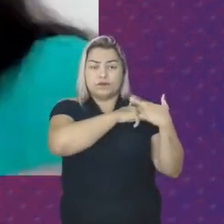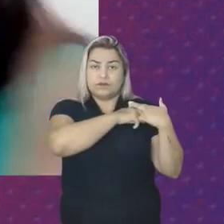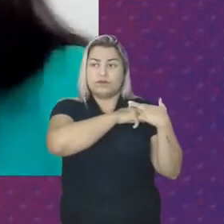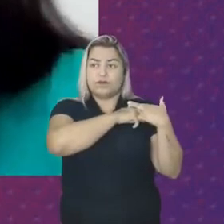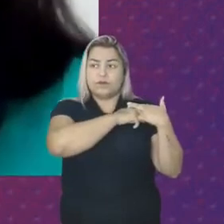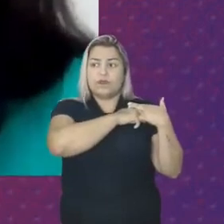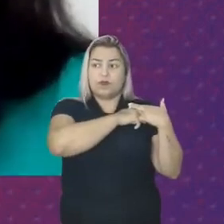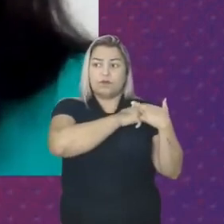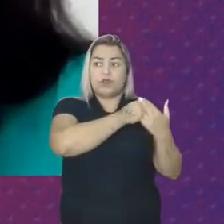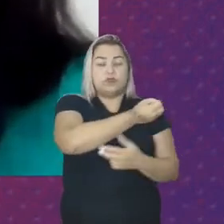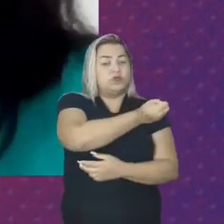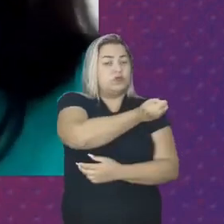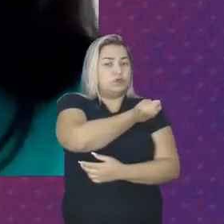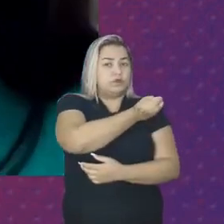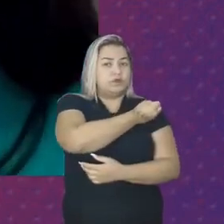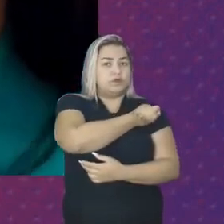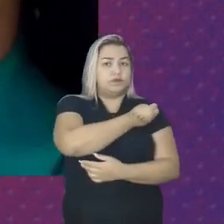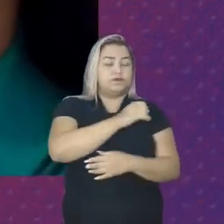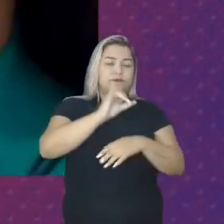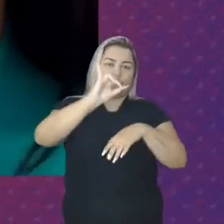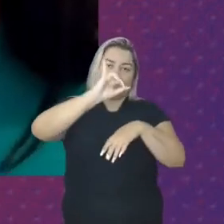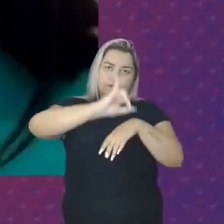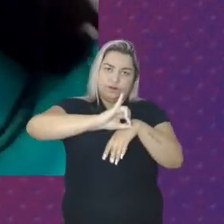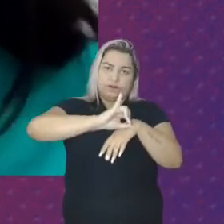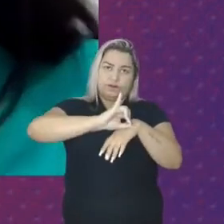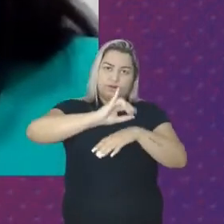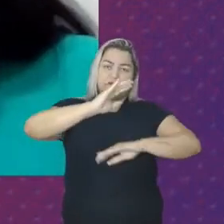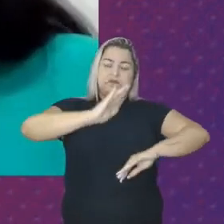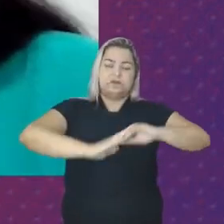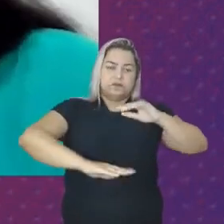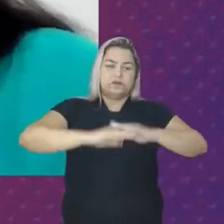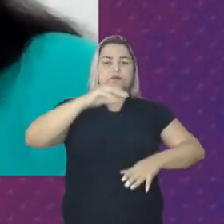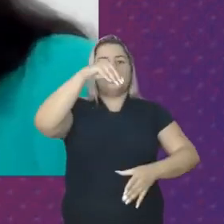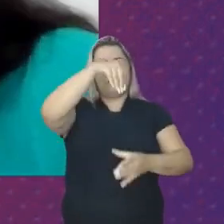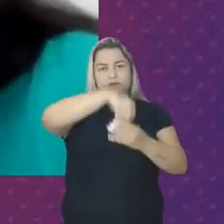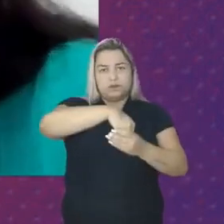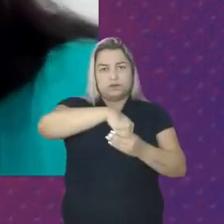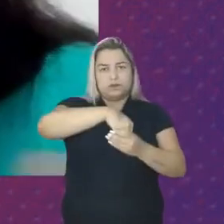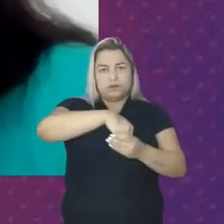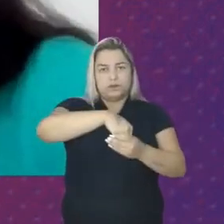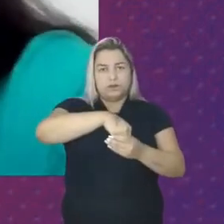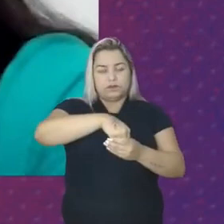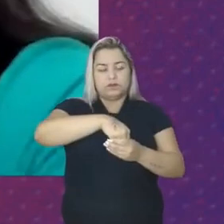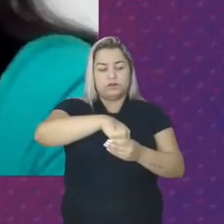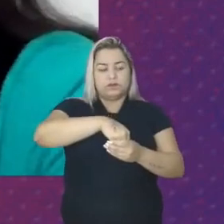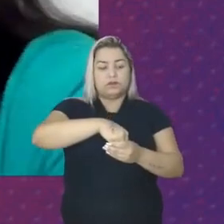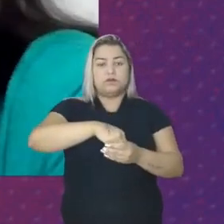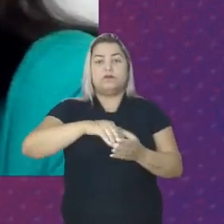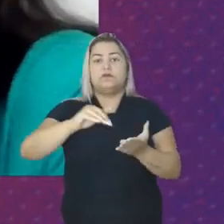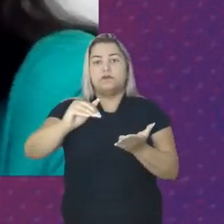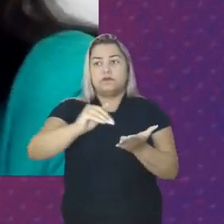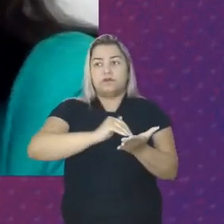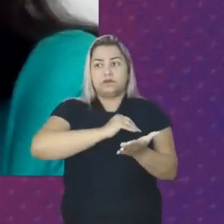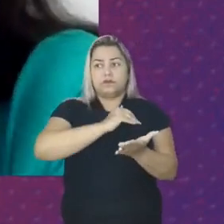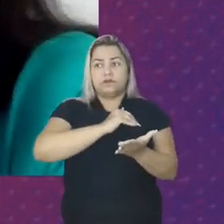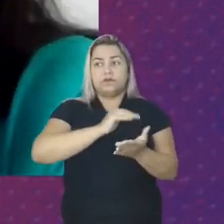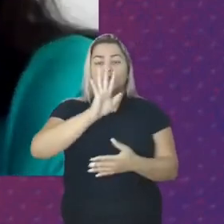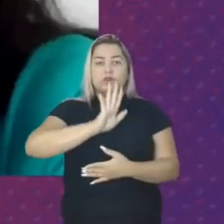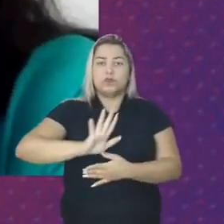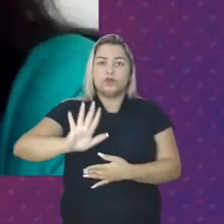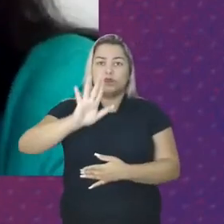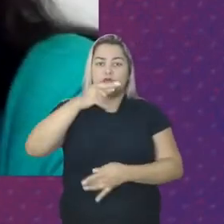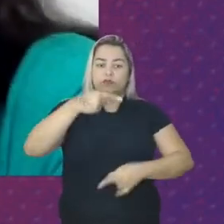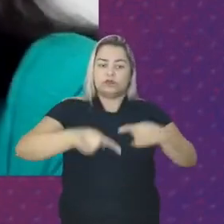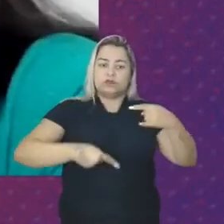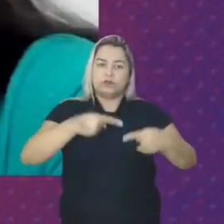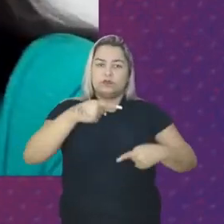desse número para a central que atua ali dentro da esfera da Secretaria Nacional de Política